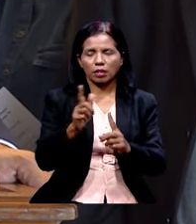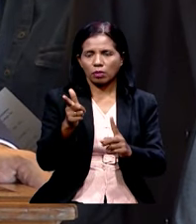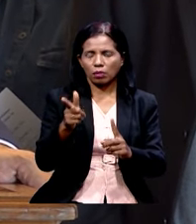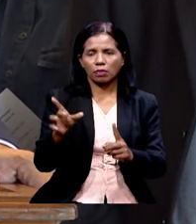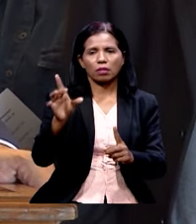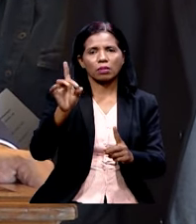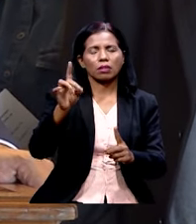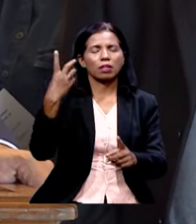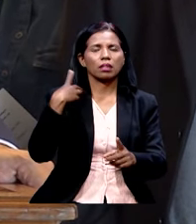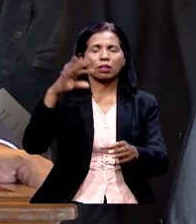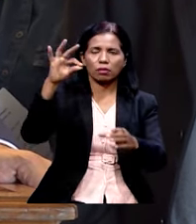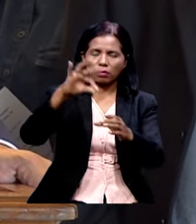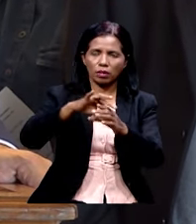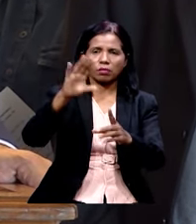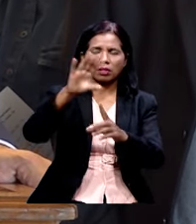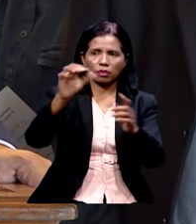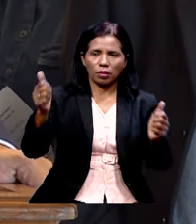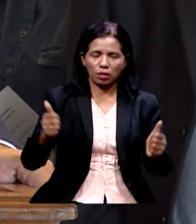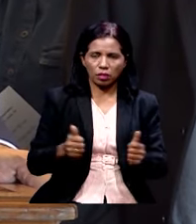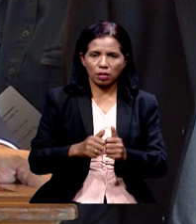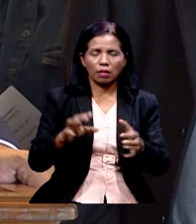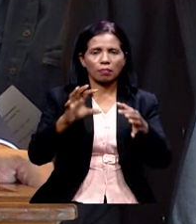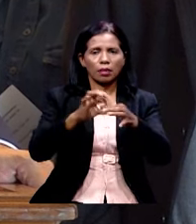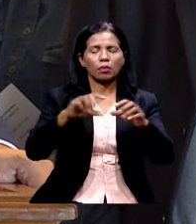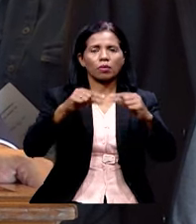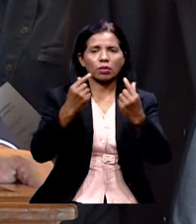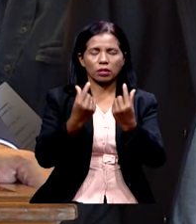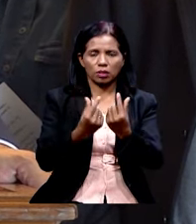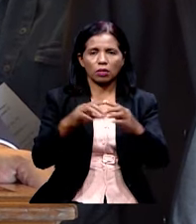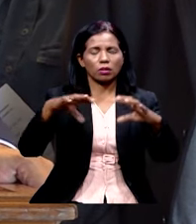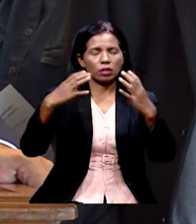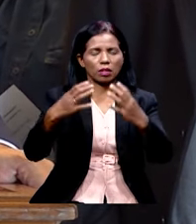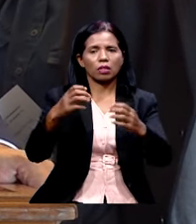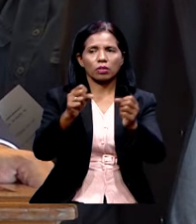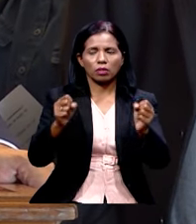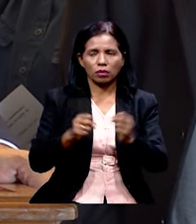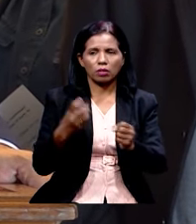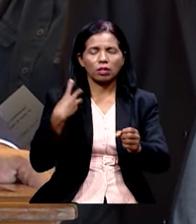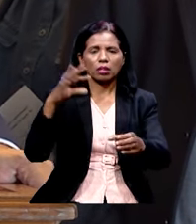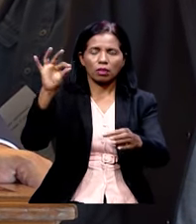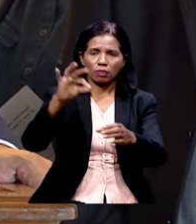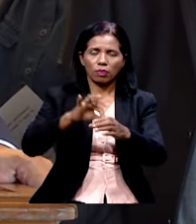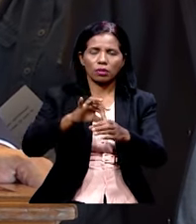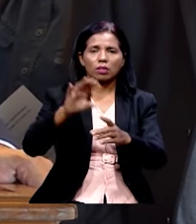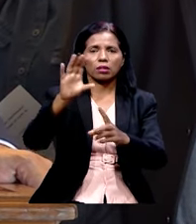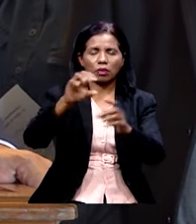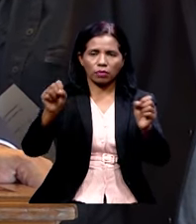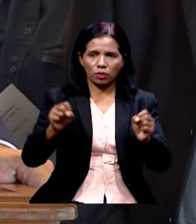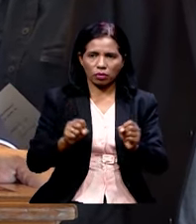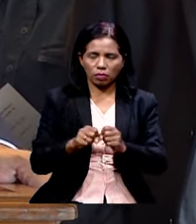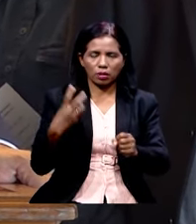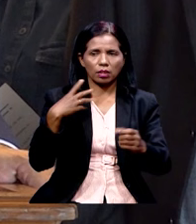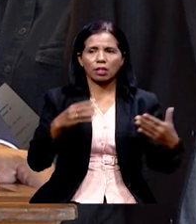vota para chefe de aldeia, onde membro do Conselho do Suco, ita vota para chefe de Suco Sira, onde ita na liderança